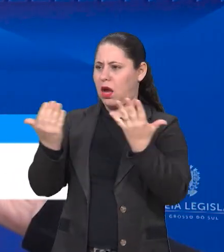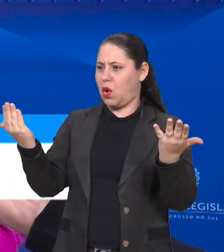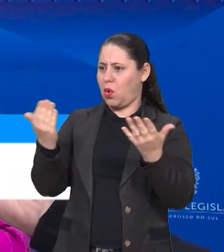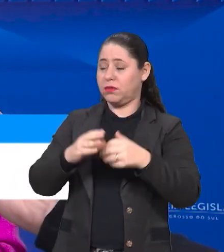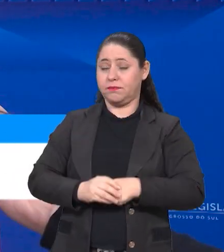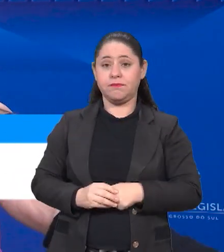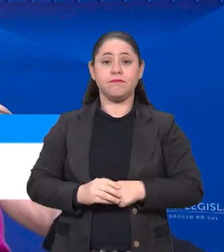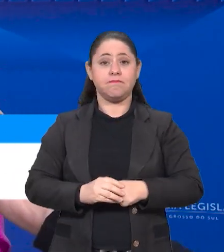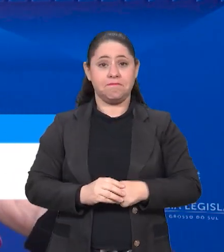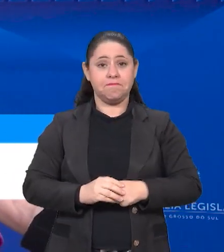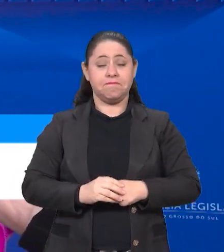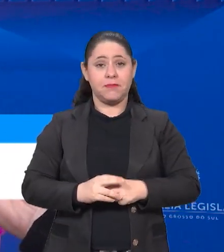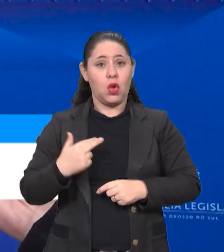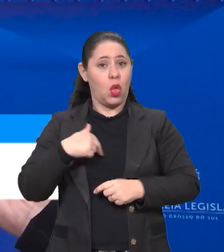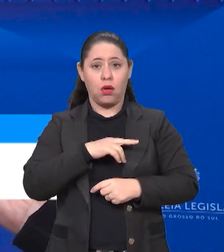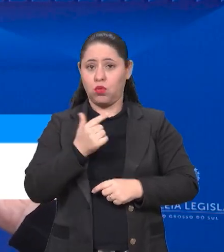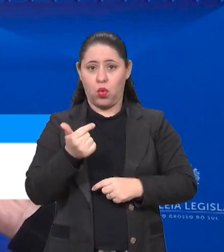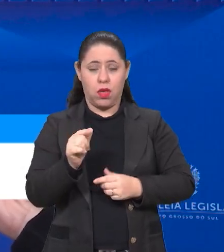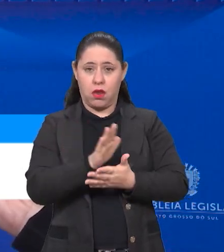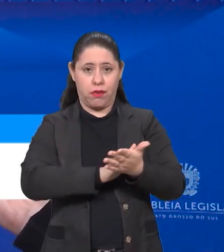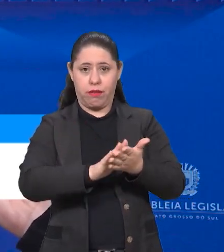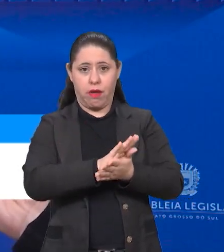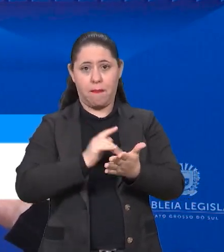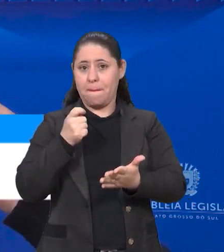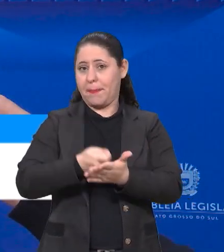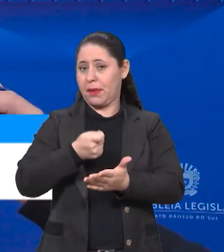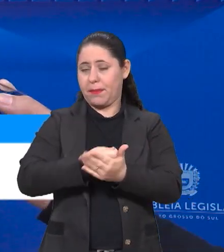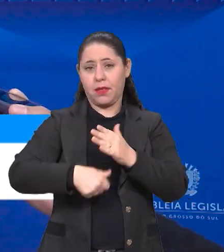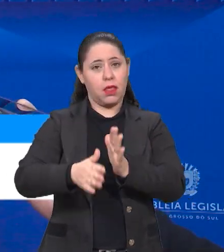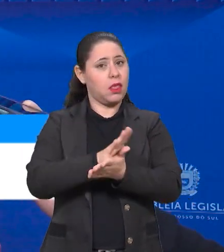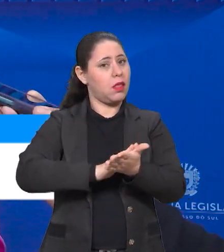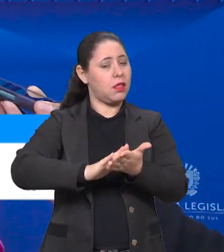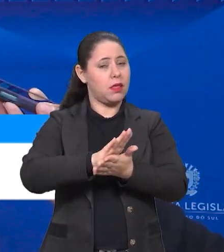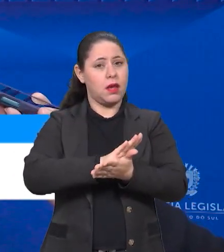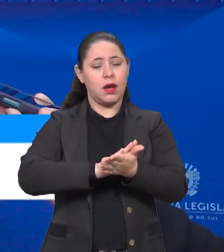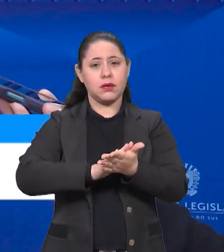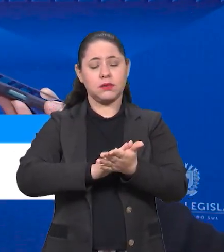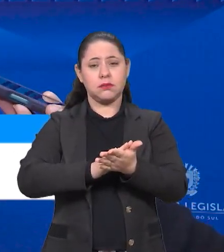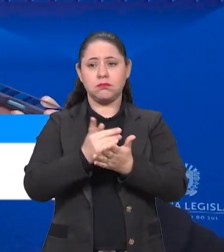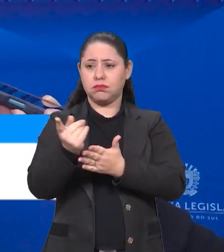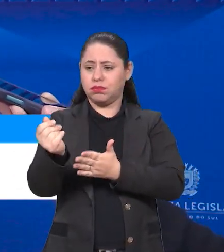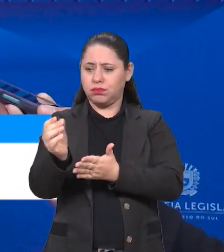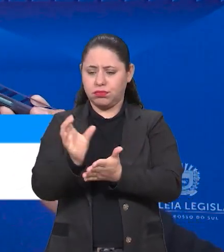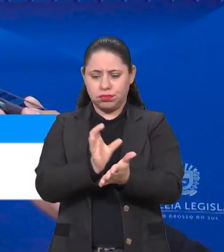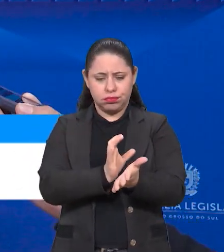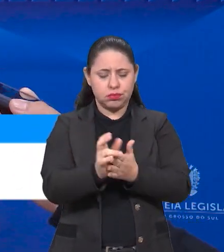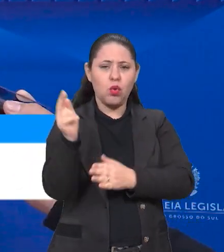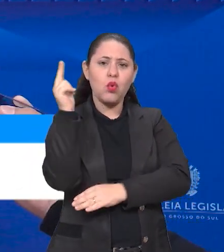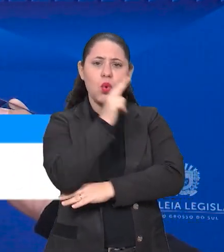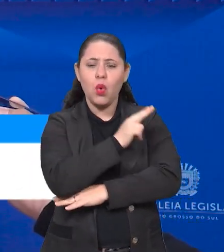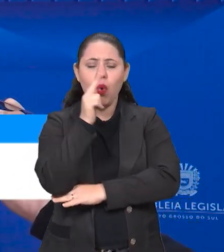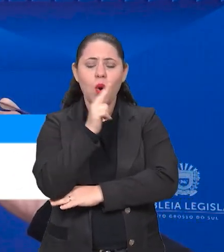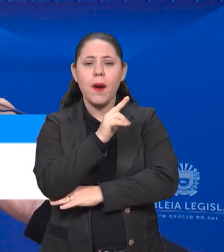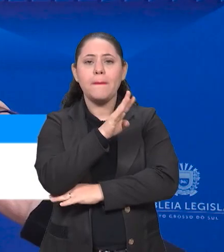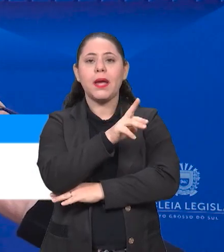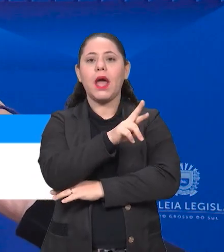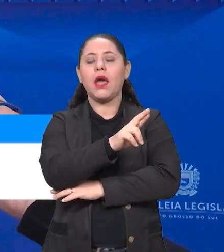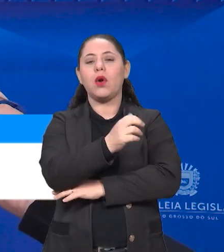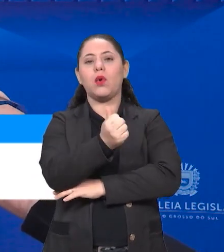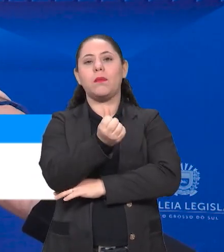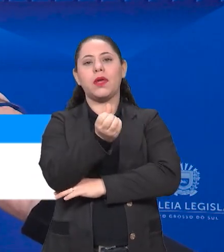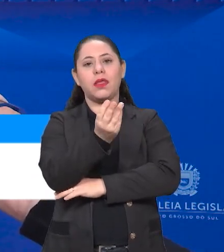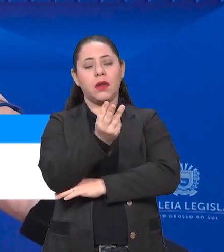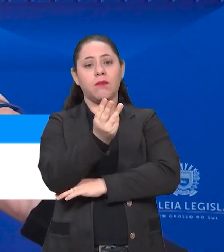notícia de que além de nós não termos nenhuma exigência ou investimentos emergenciais nessa